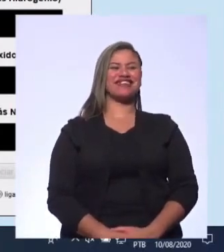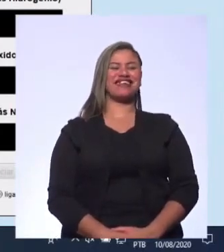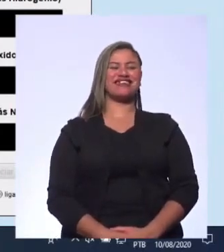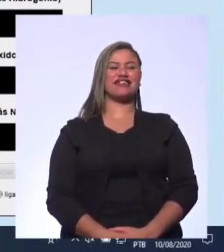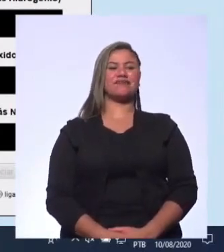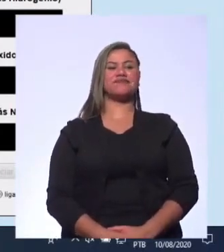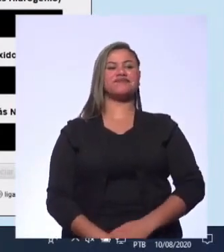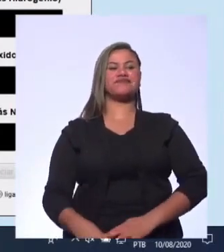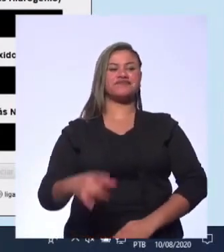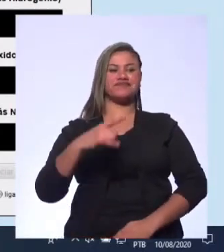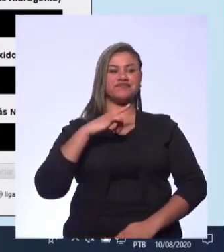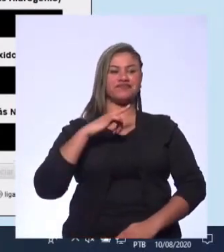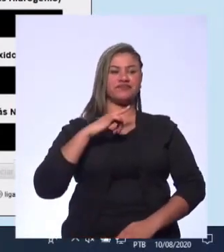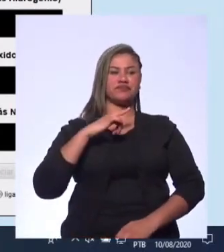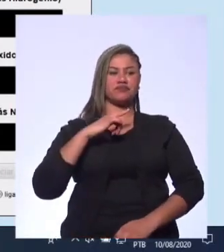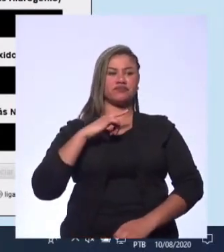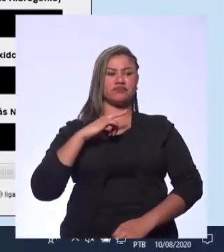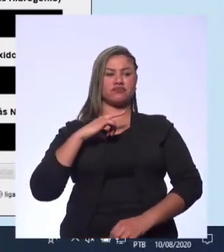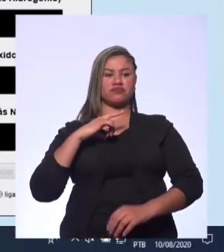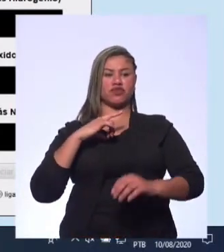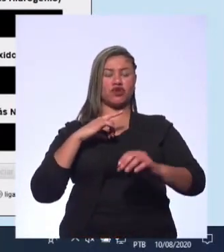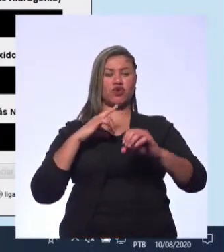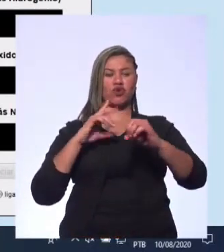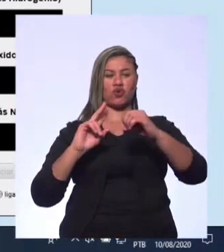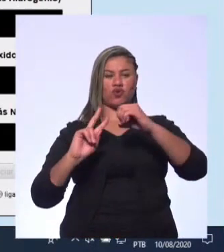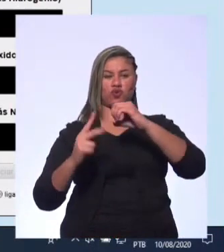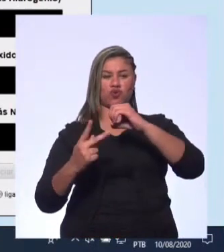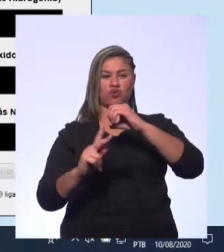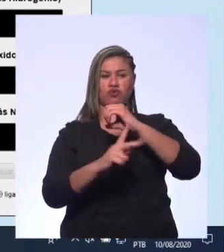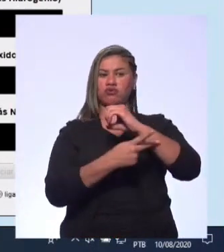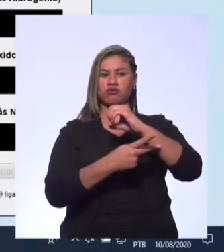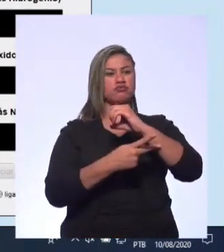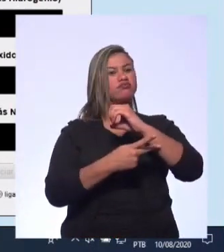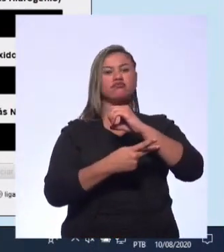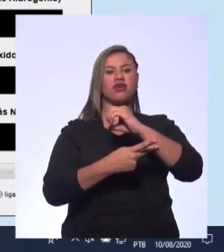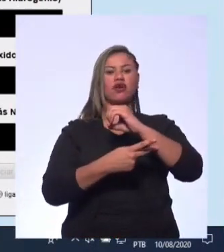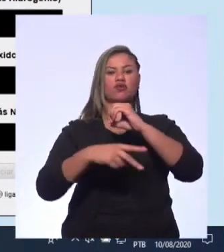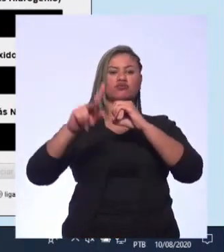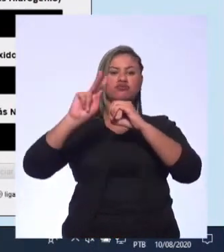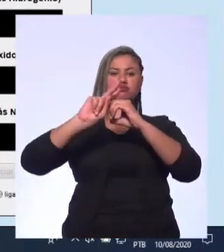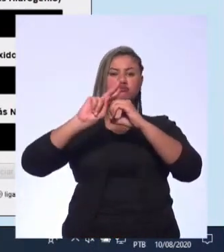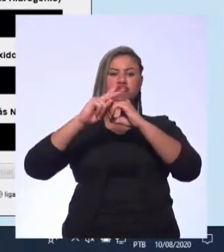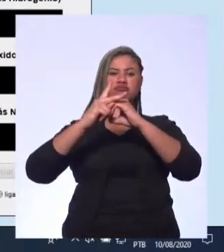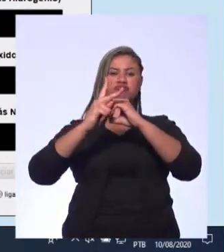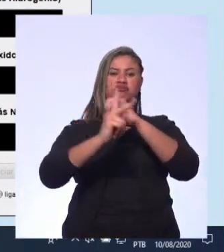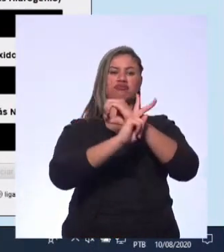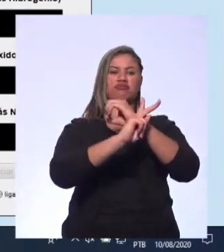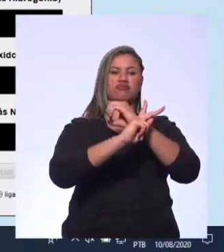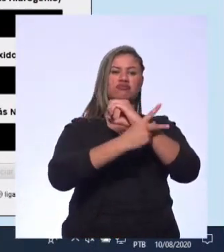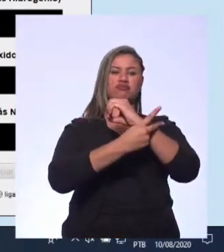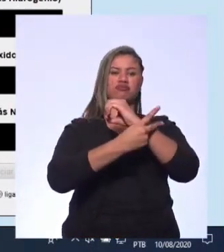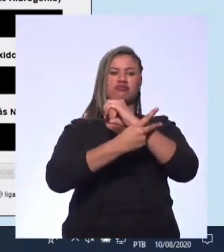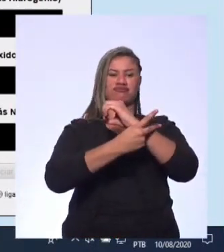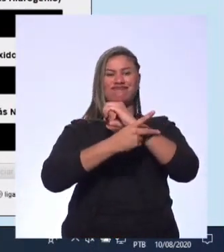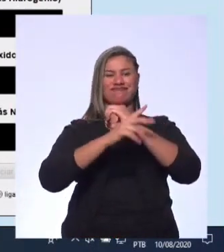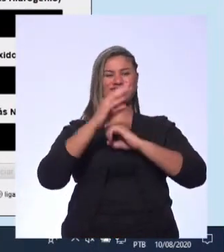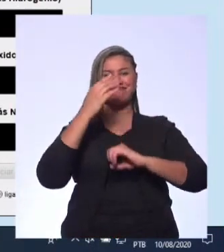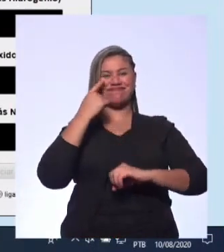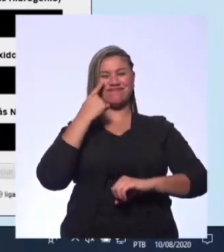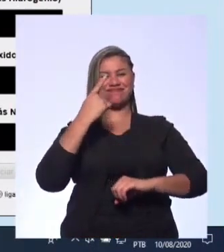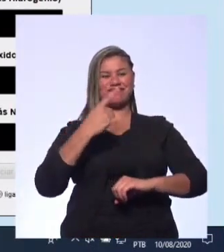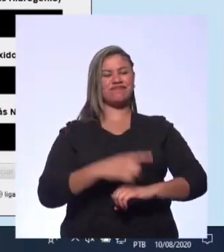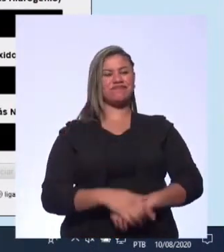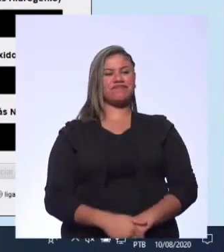os hidrogênios um ao lado do outro, né? Como fosse uma reta. Isso vamos ver mais para frente como que é essa disposição